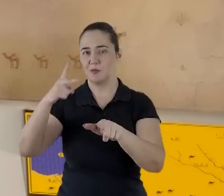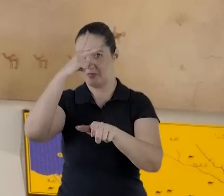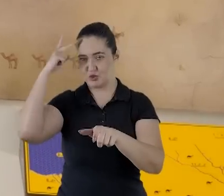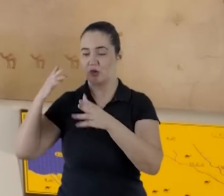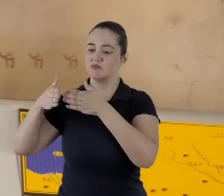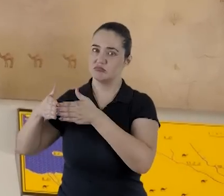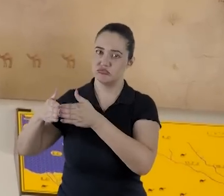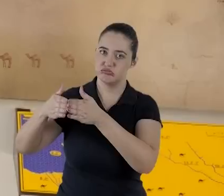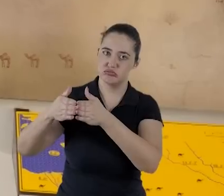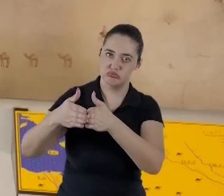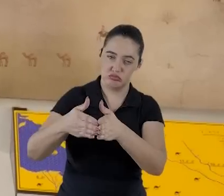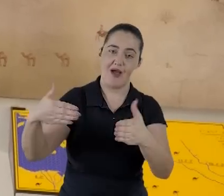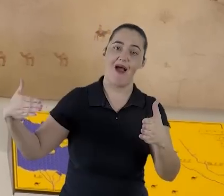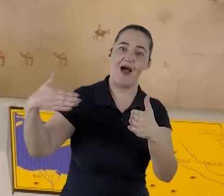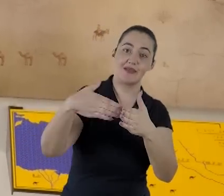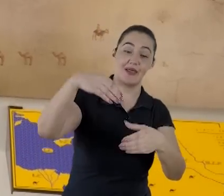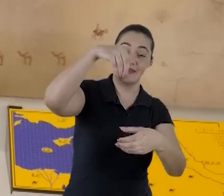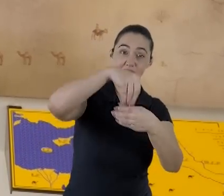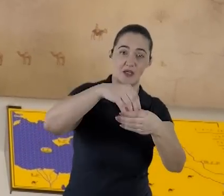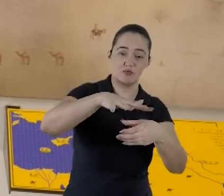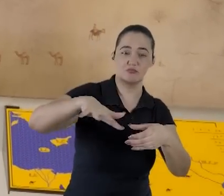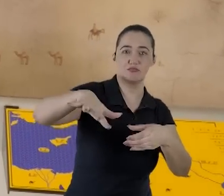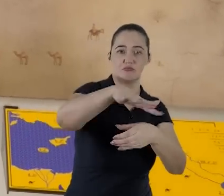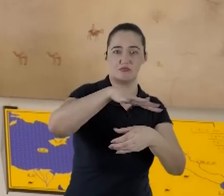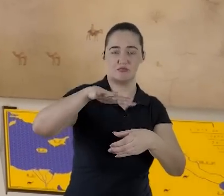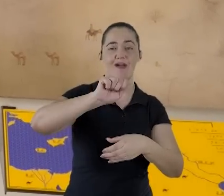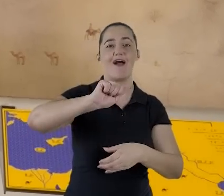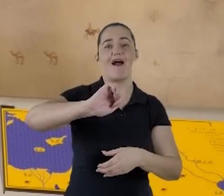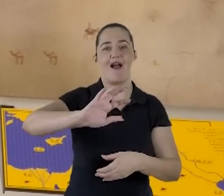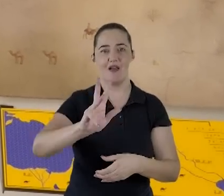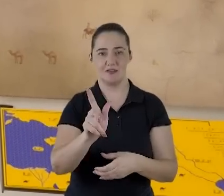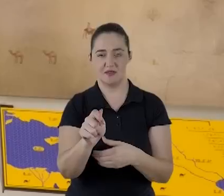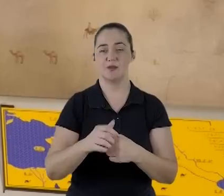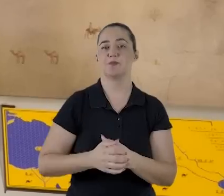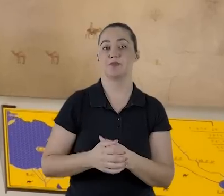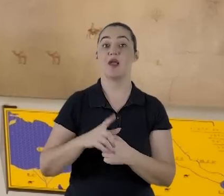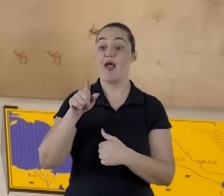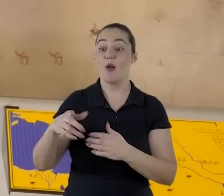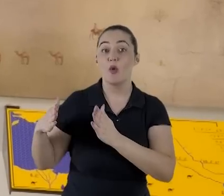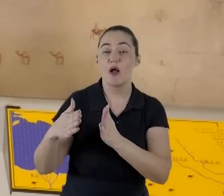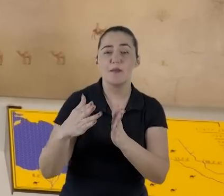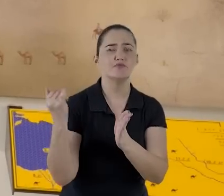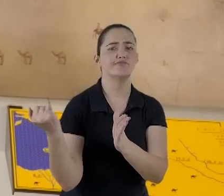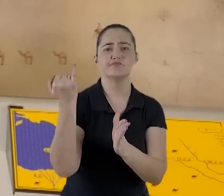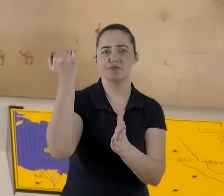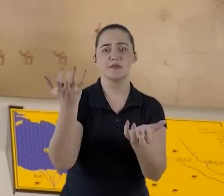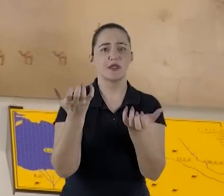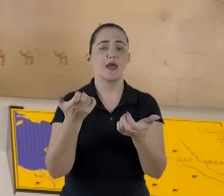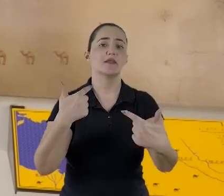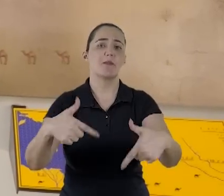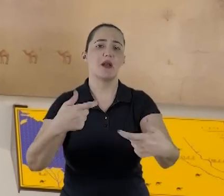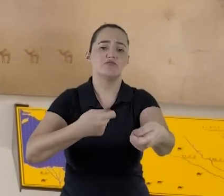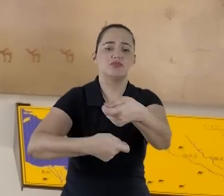mar até o interior do continente asiático, ou seja, era um caminho prioritário para quem quisesse trabalhar com o